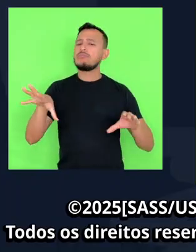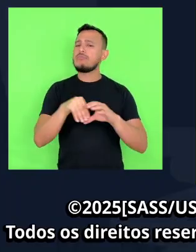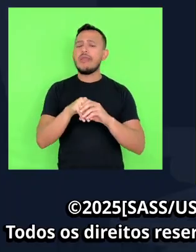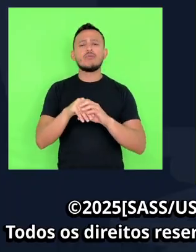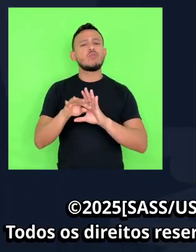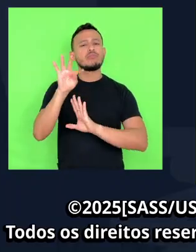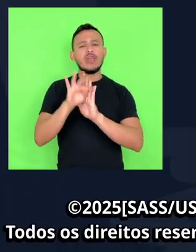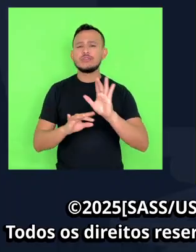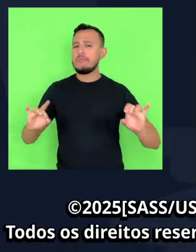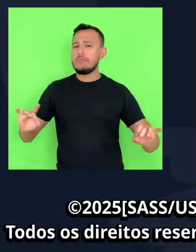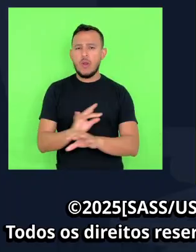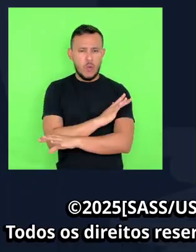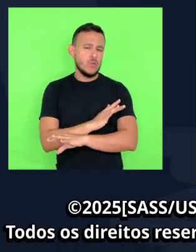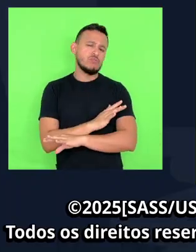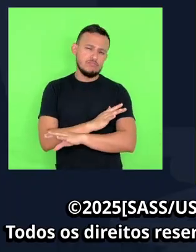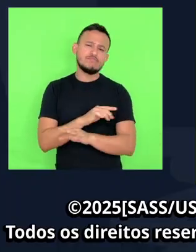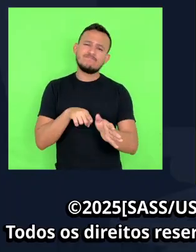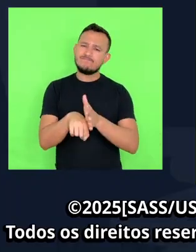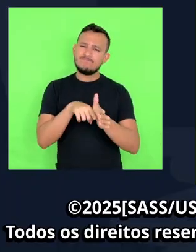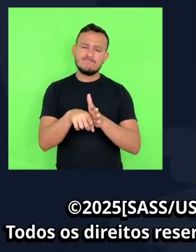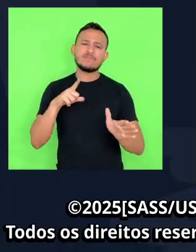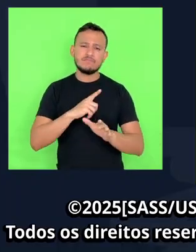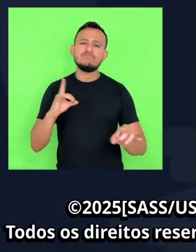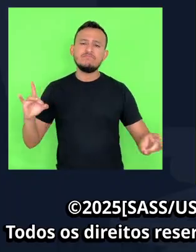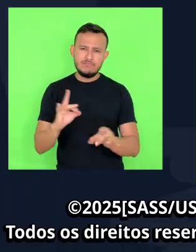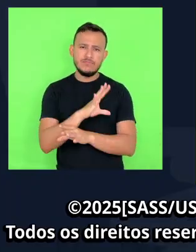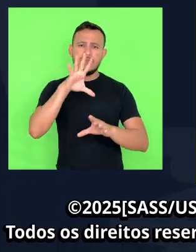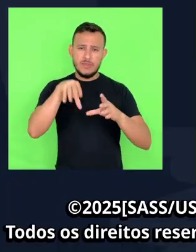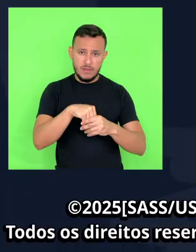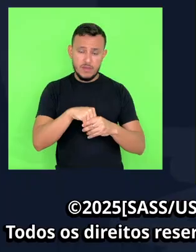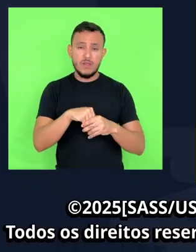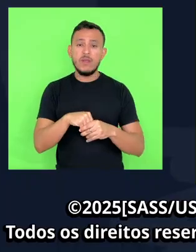literatura. Dos inquéritos se encontra